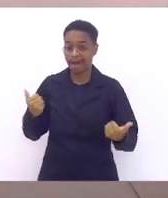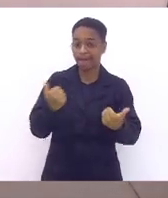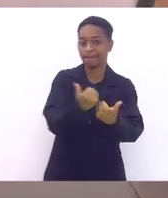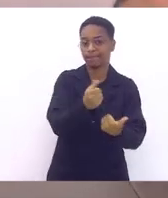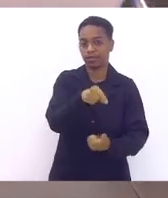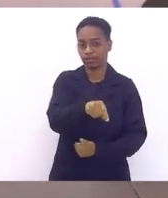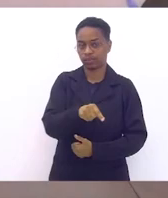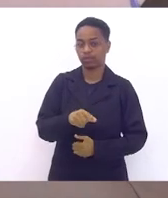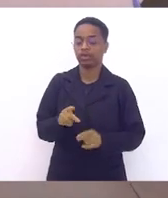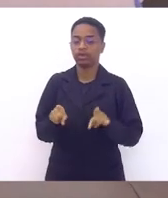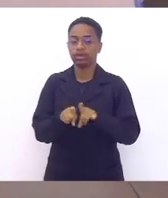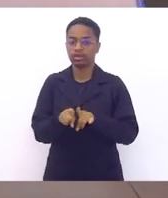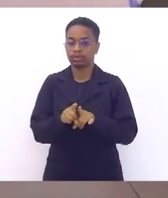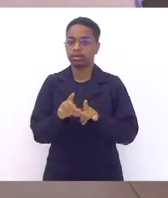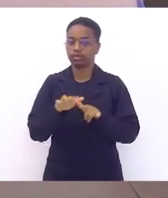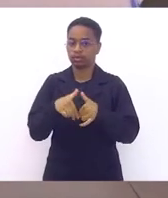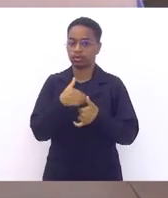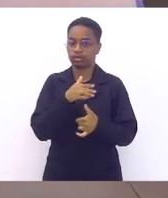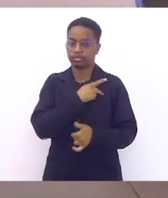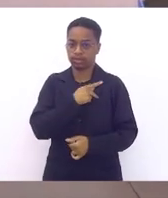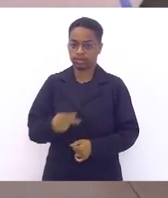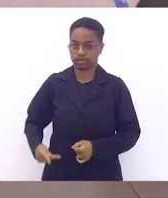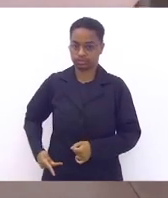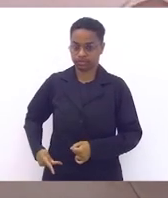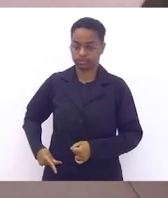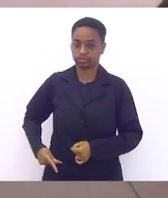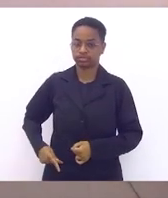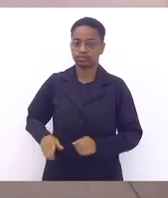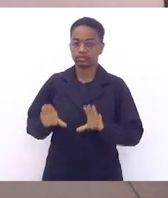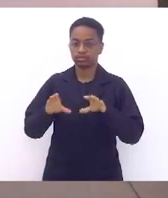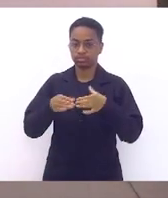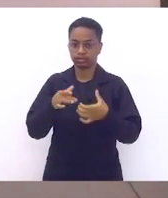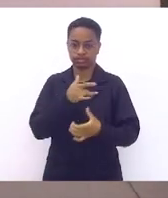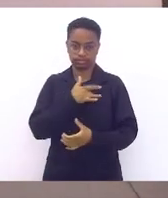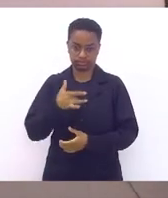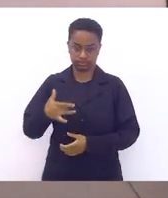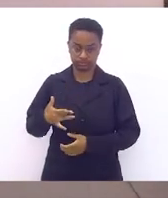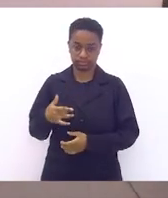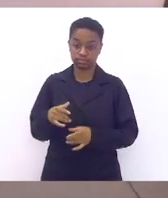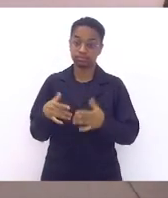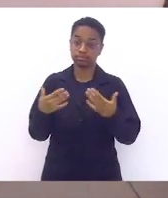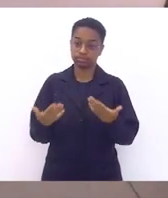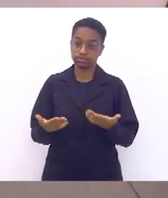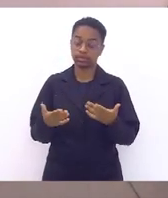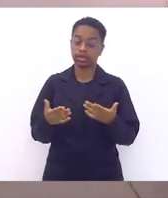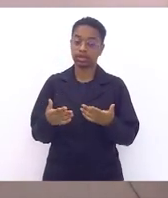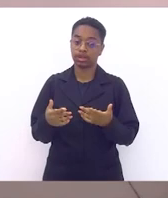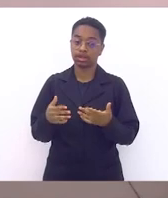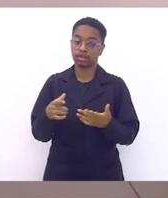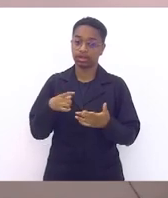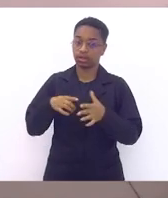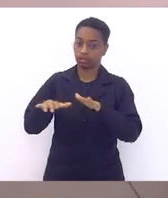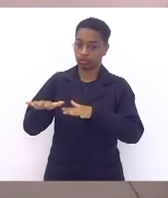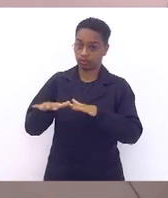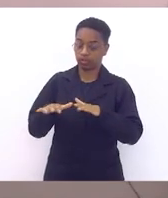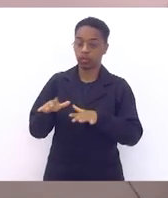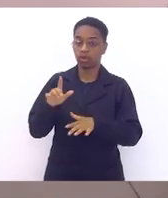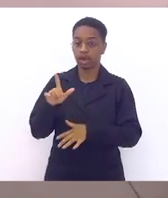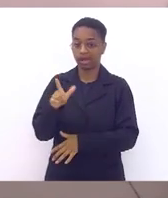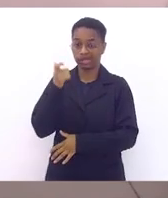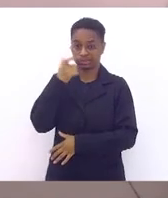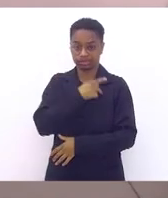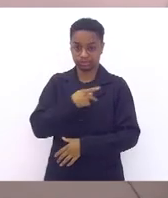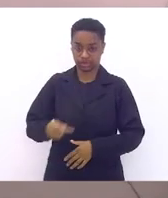enquanto presidente da Comissão de Saúde. Nesse movimento, o então presidente dessa casa, deputado